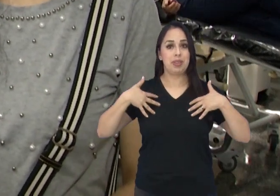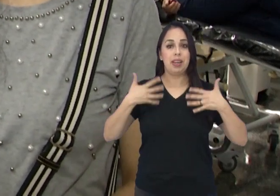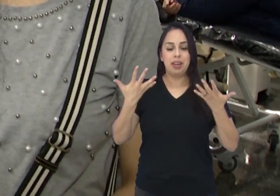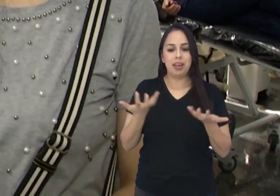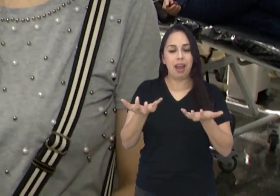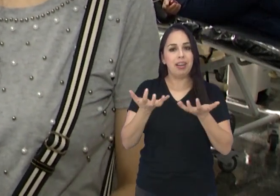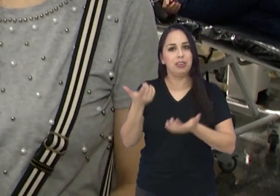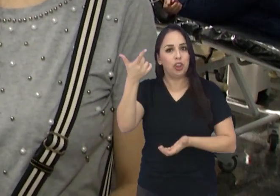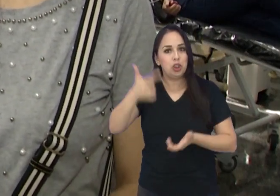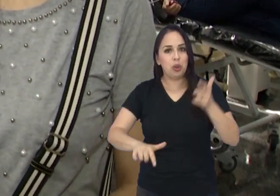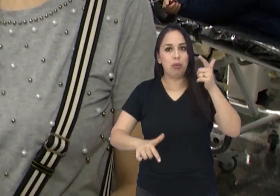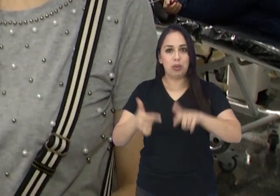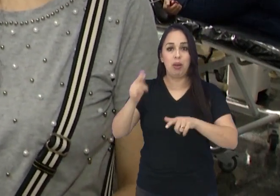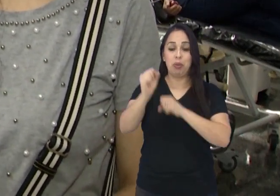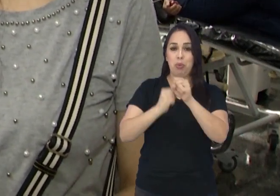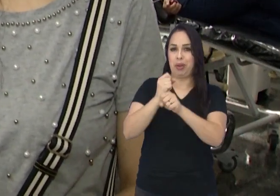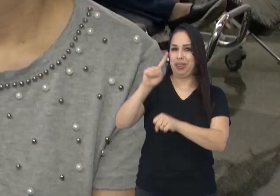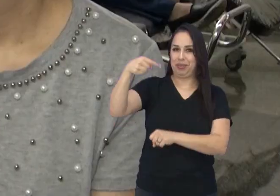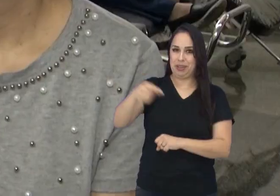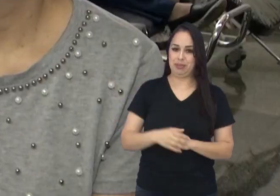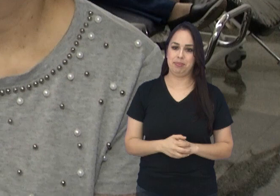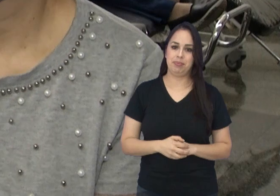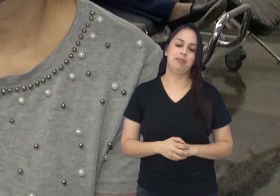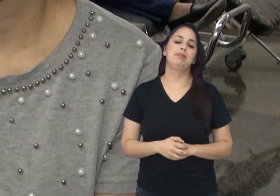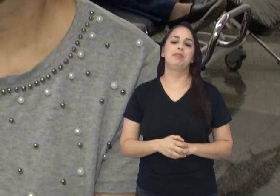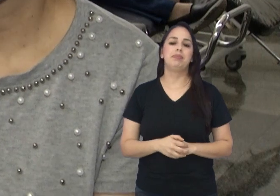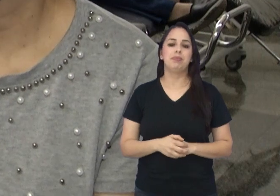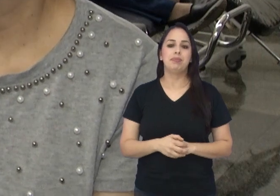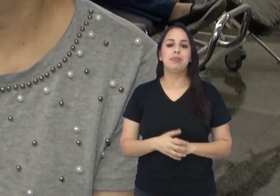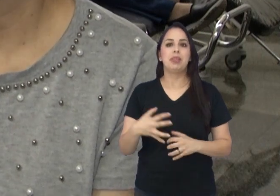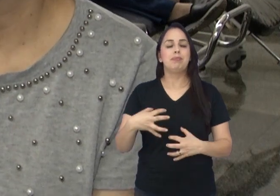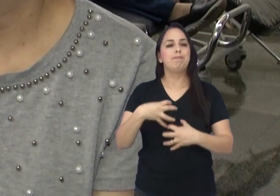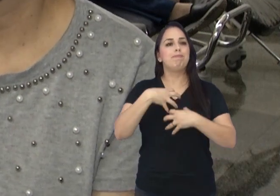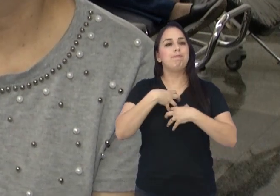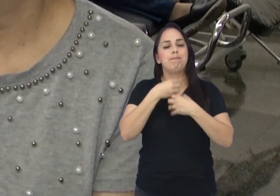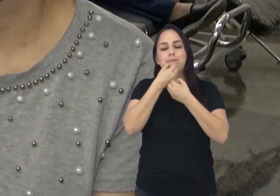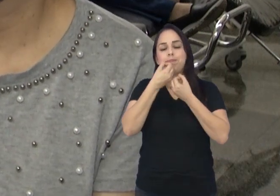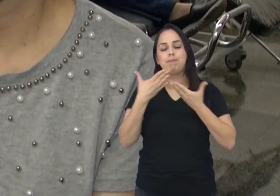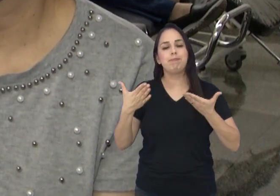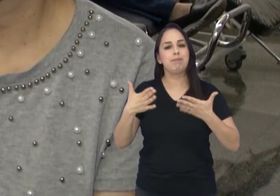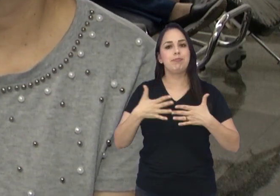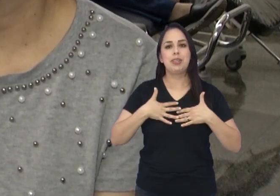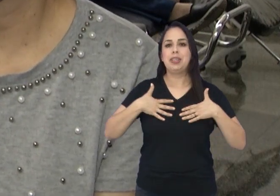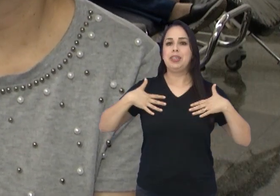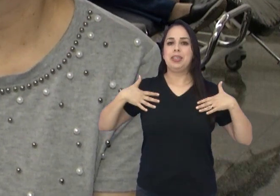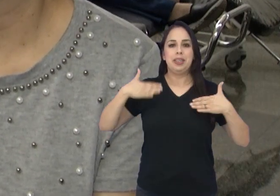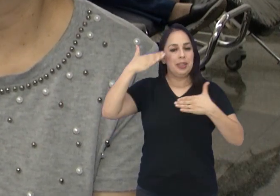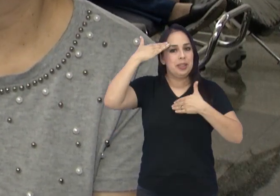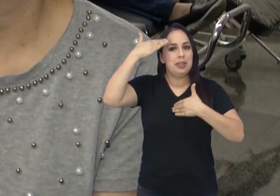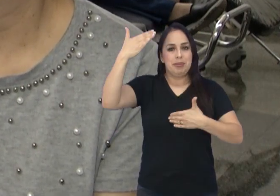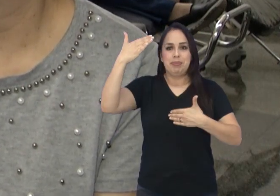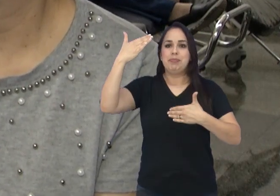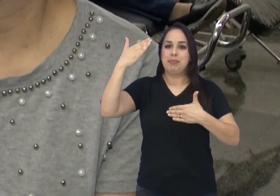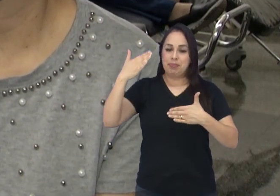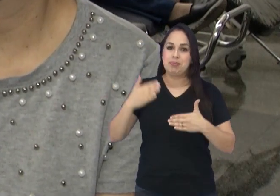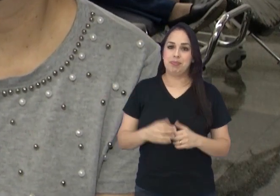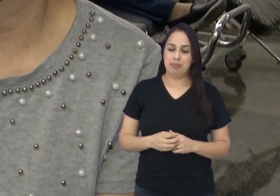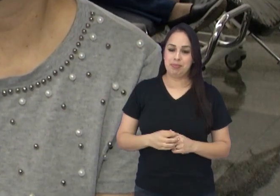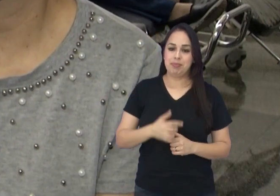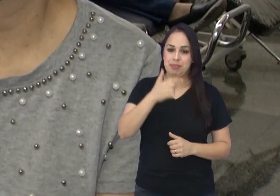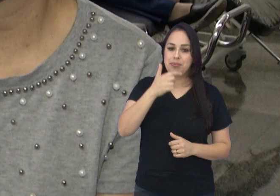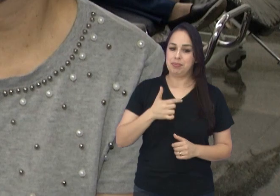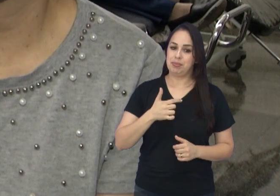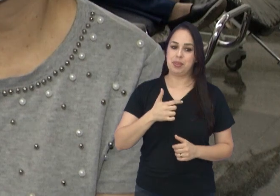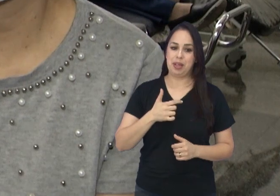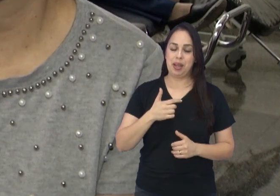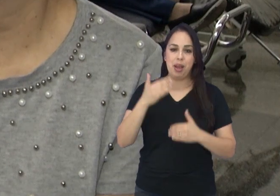repetir mais vezes em 2023. É uma sensação muito boa, muito gratificante, de gratidão mesmo. Assim, eu coloco